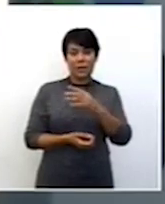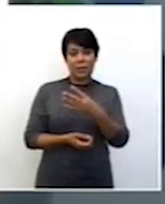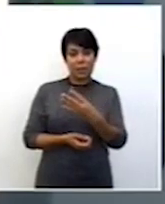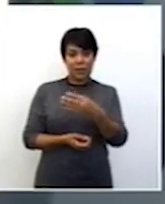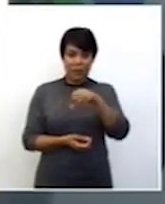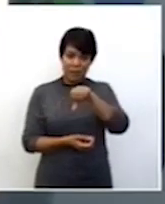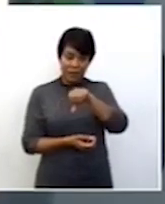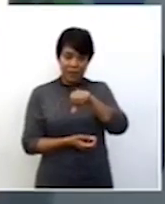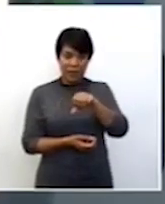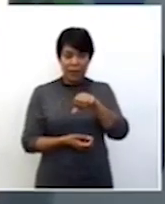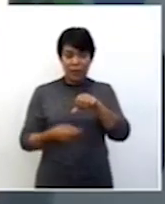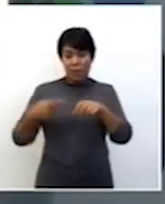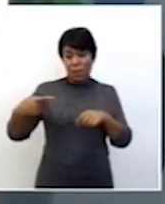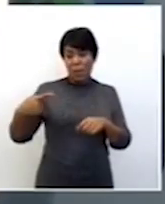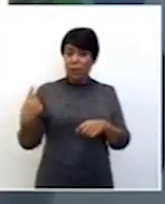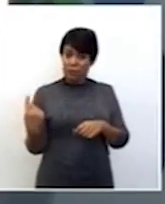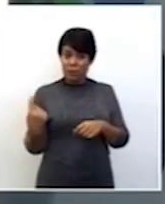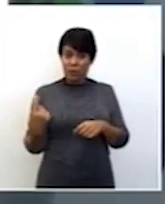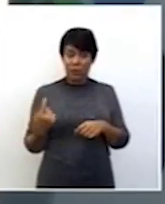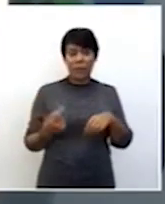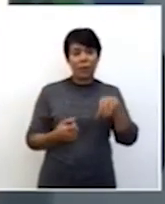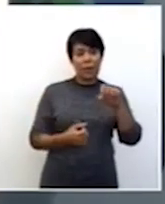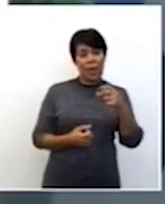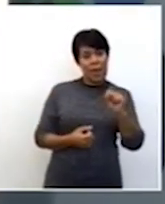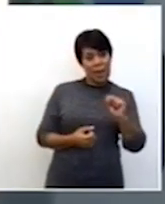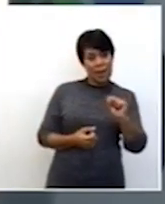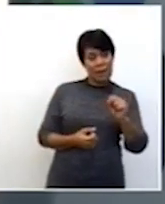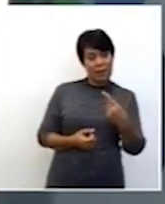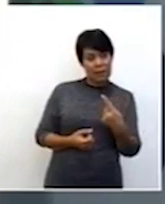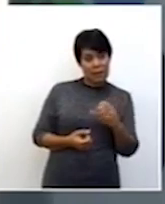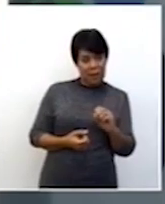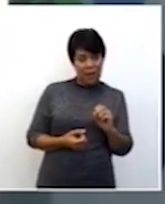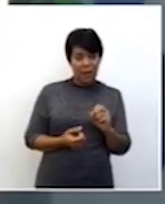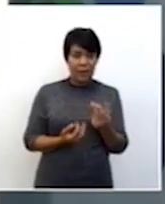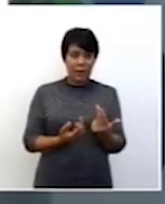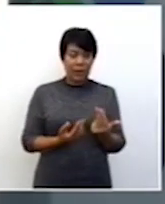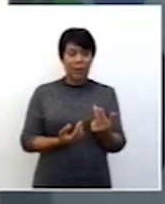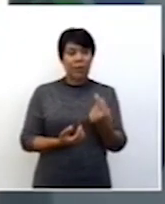59.049 menos 1. Então meu S10 aqui, ó,